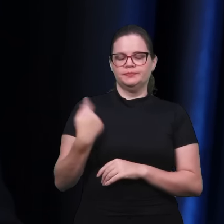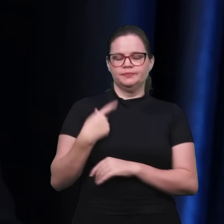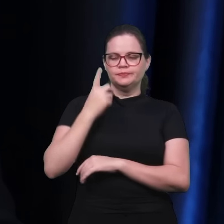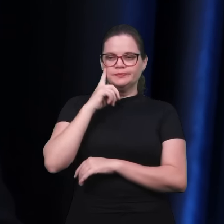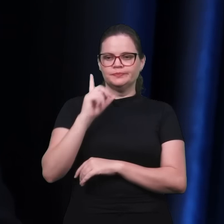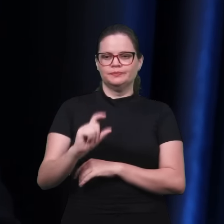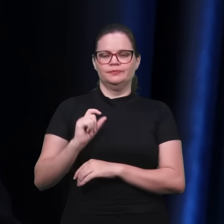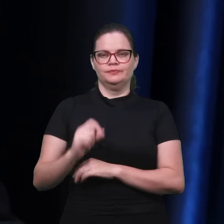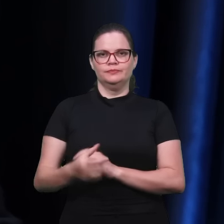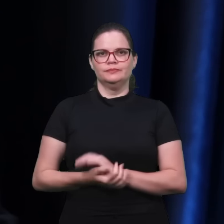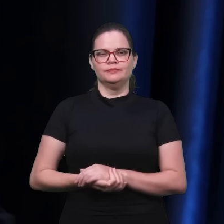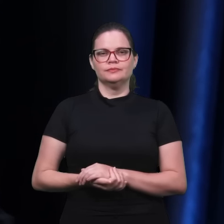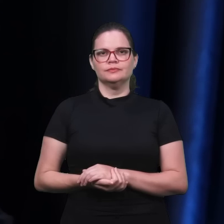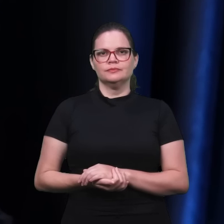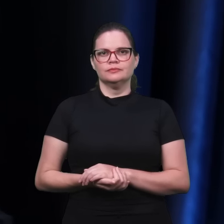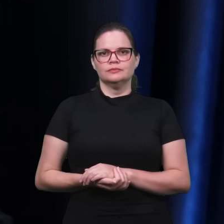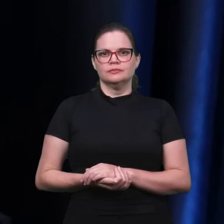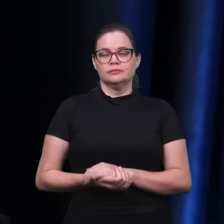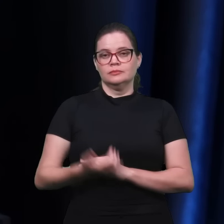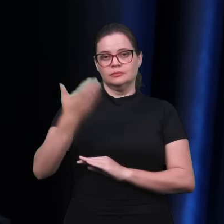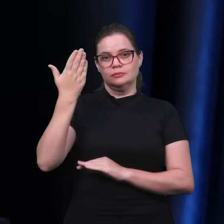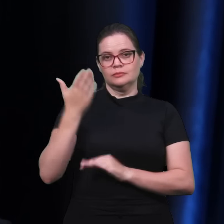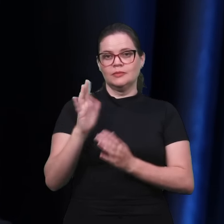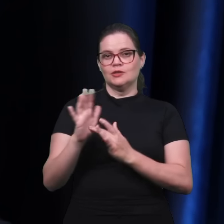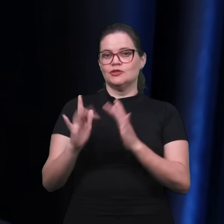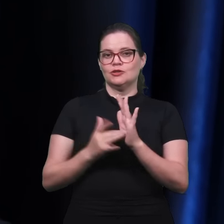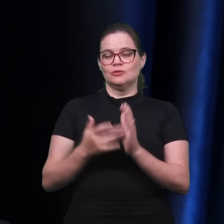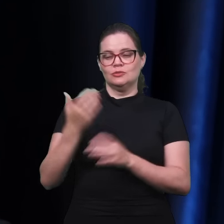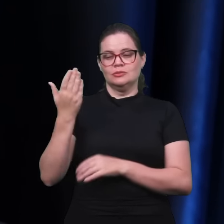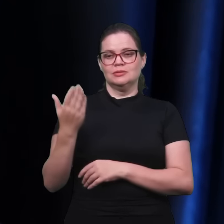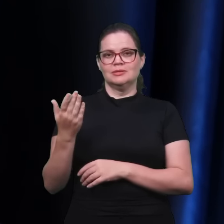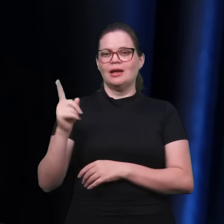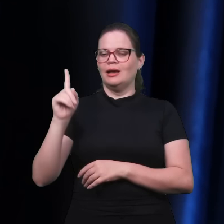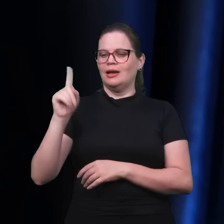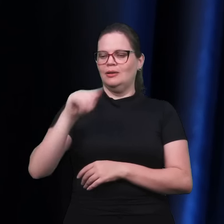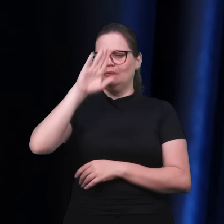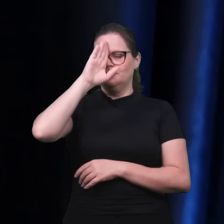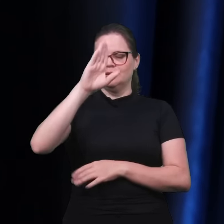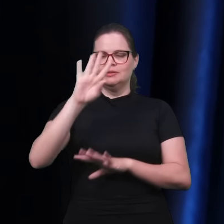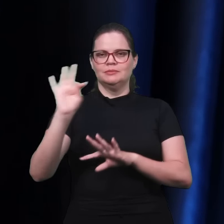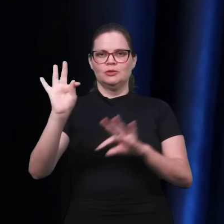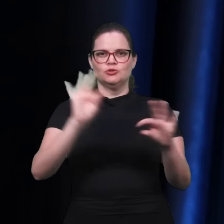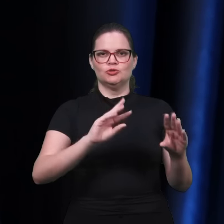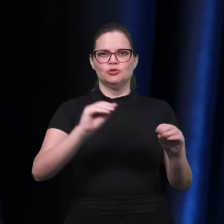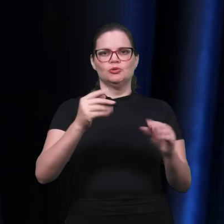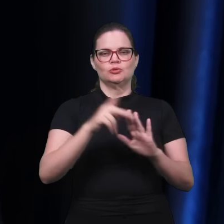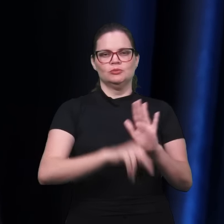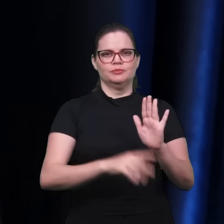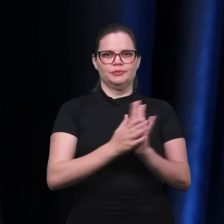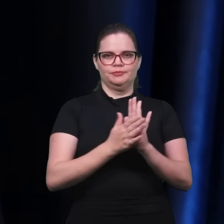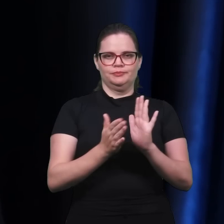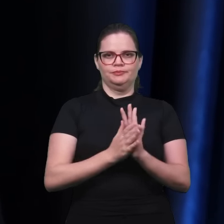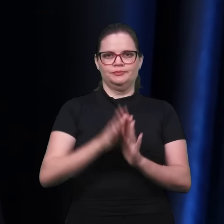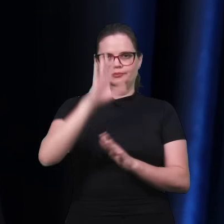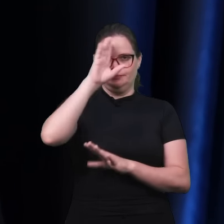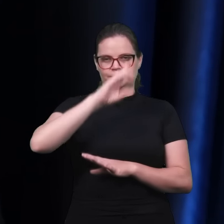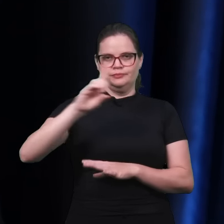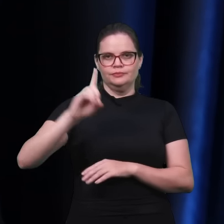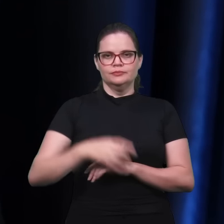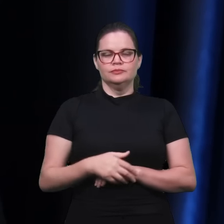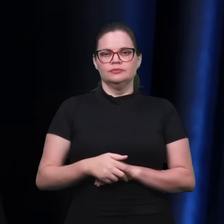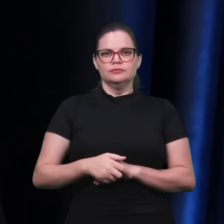Alex, em Jesus é o centro de todo o projeto de Deus.